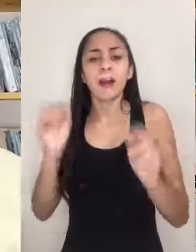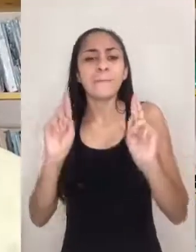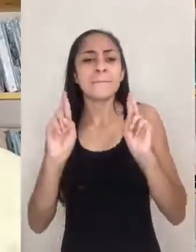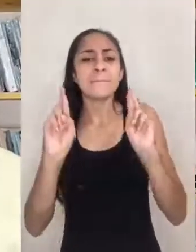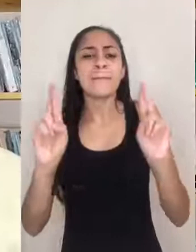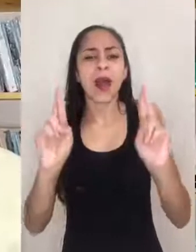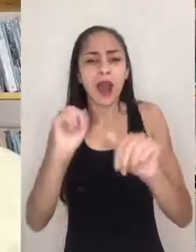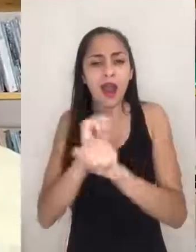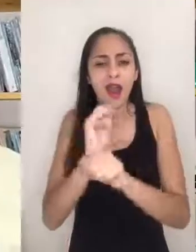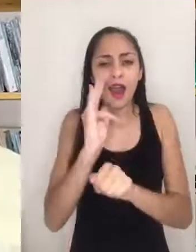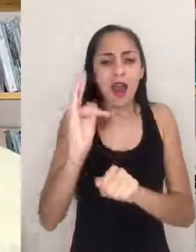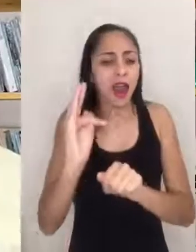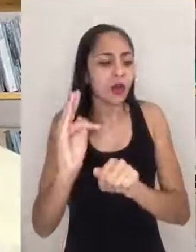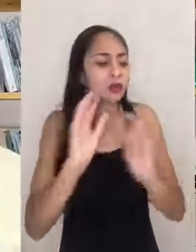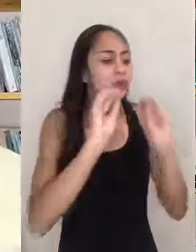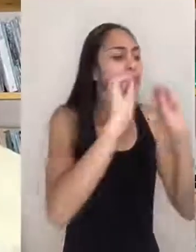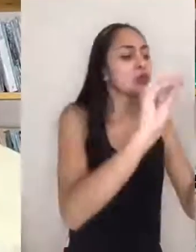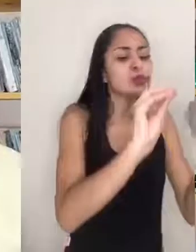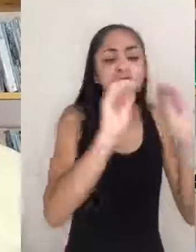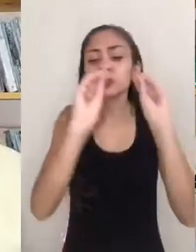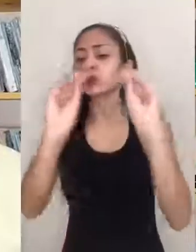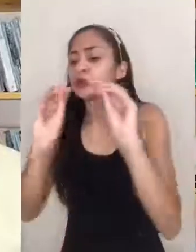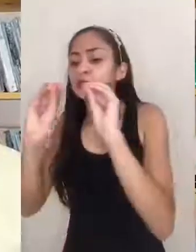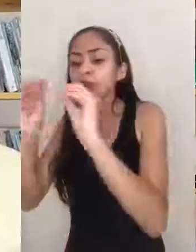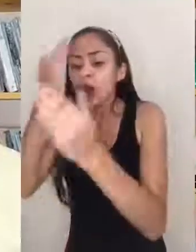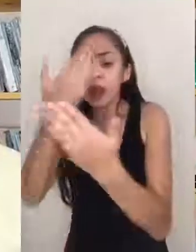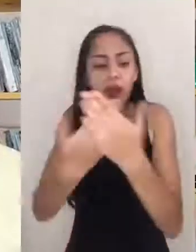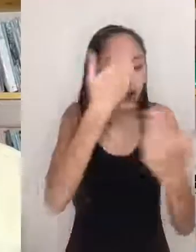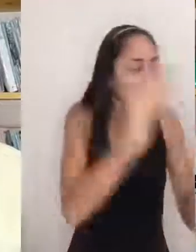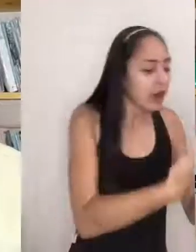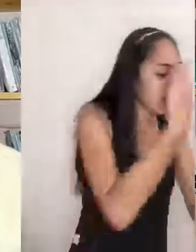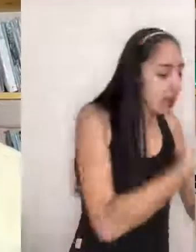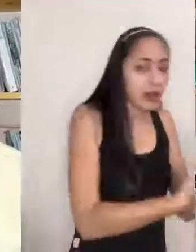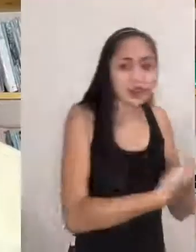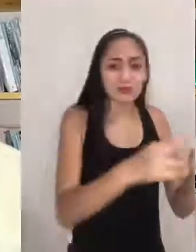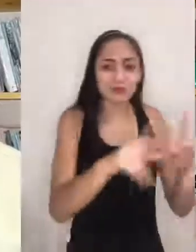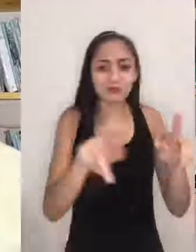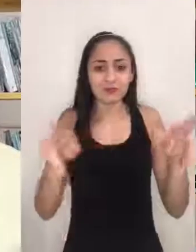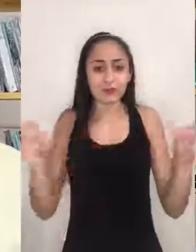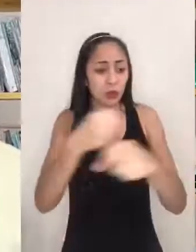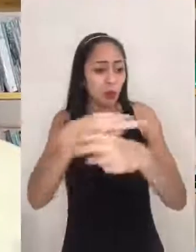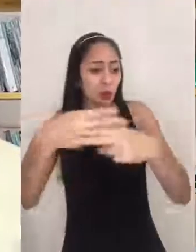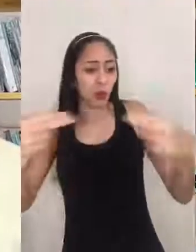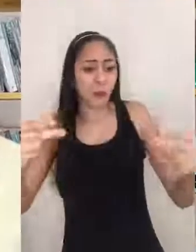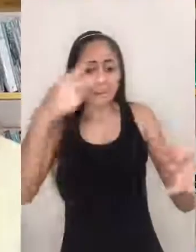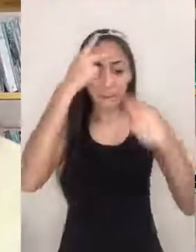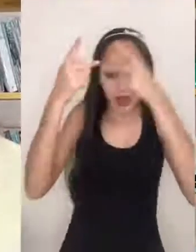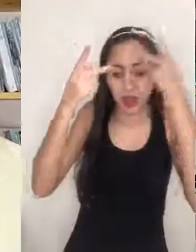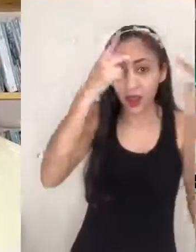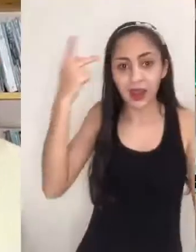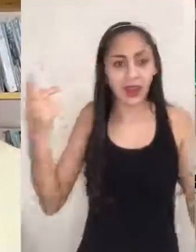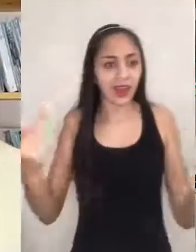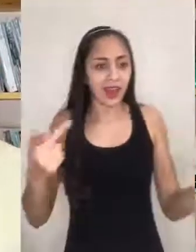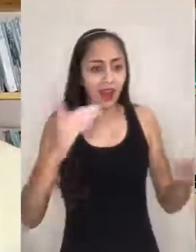nossas esperanças em outras coisas, em outras pessoas, em outros seres que não em Deus. Quando fazemos